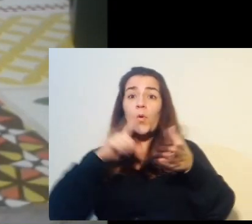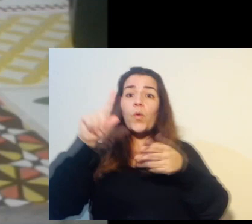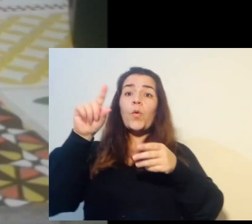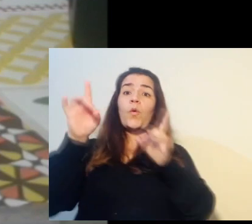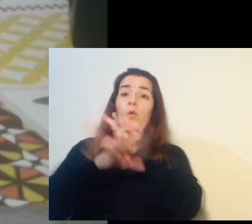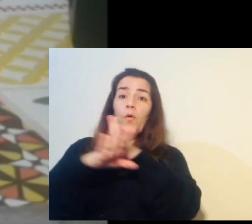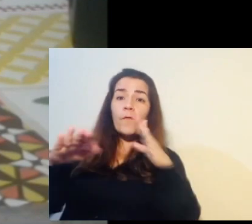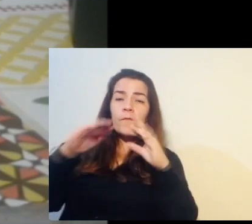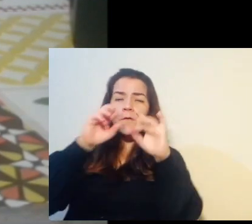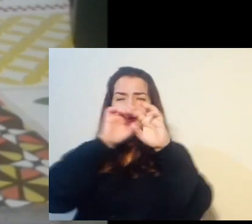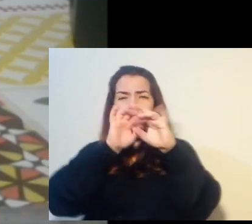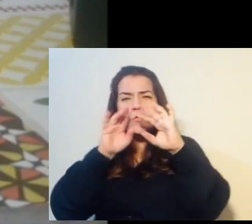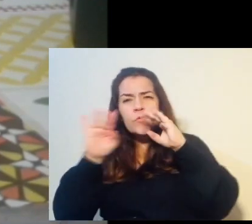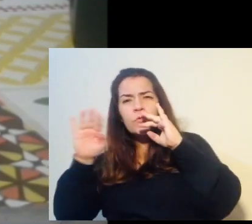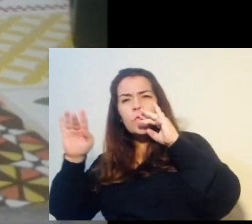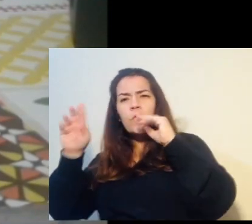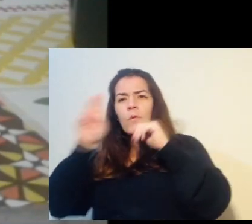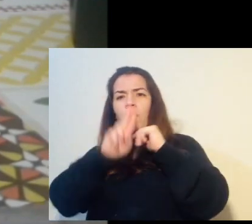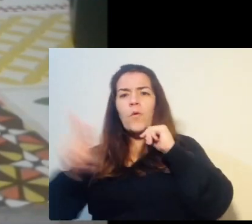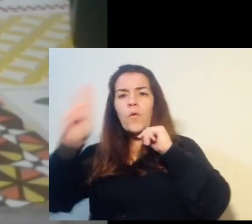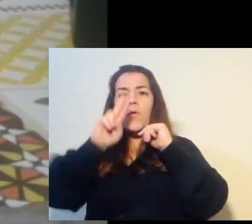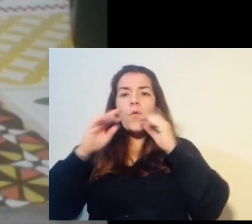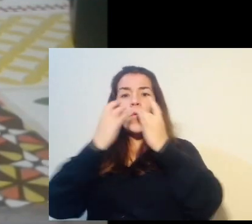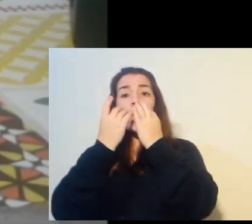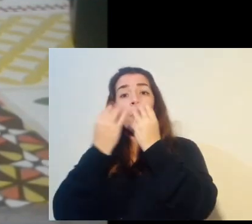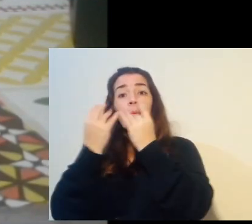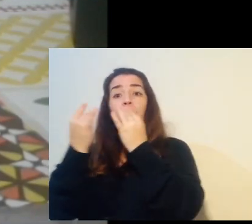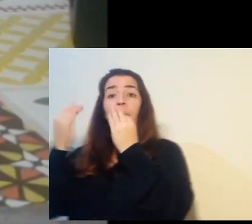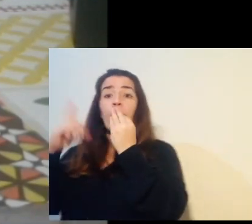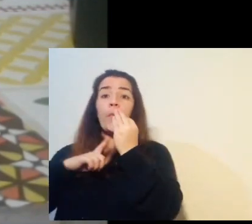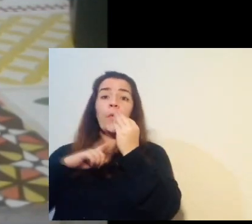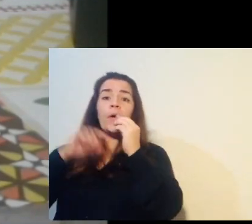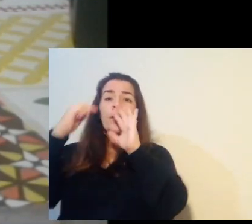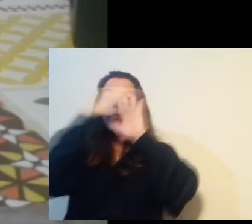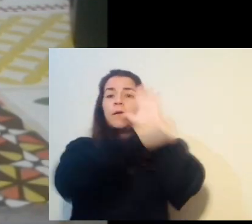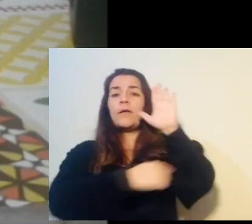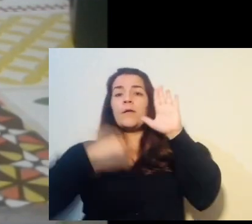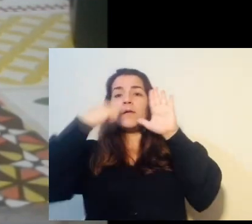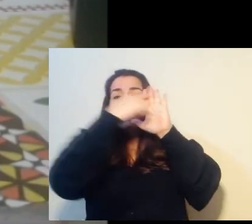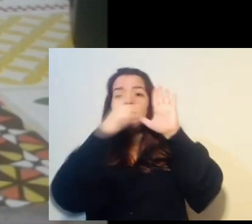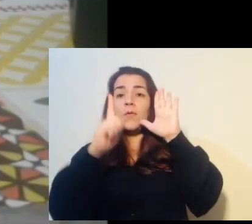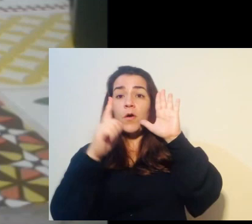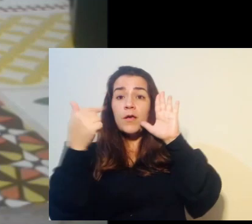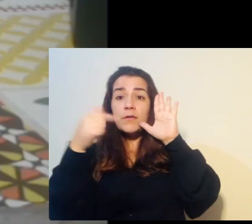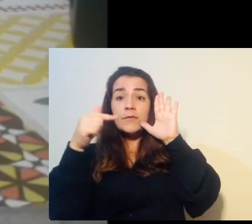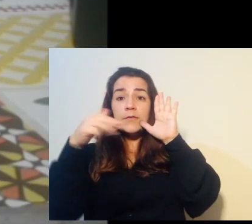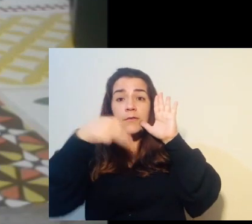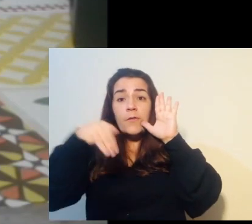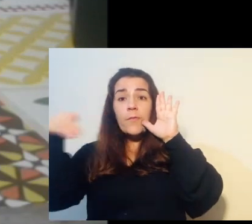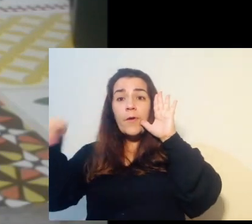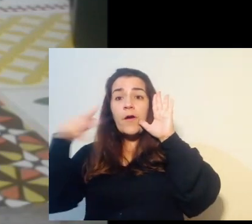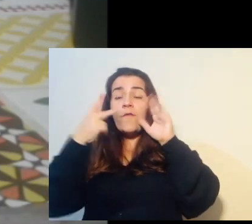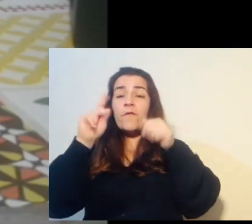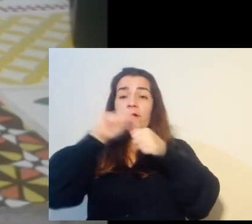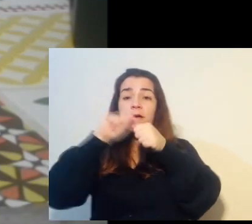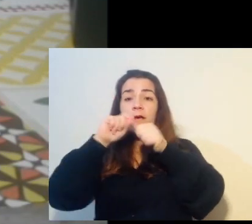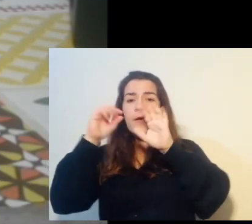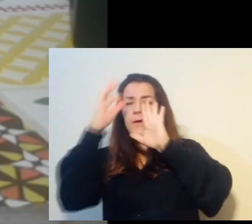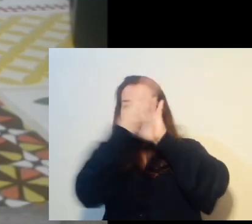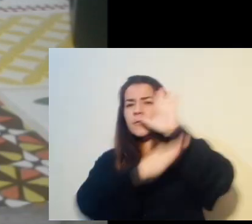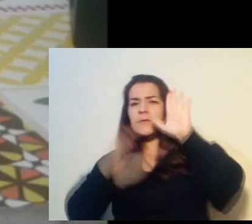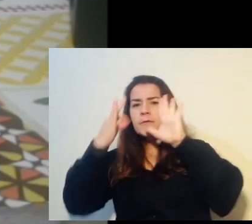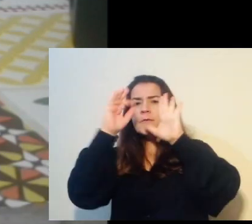mas o tamanho dela que eu usei é essa flauta de diâmetro 17 milímetros interno, esse